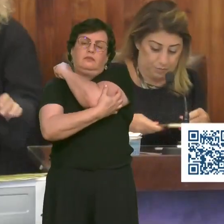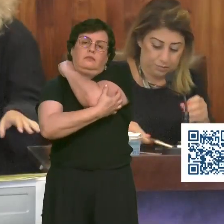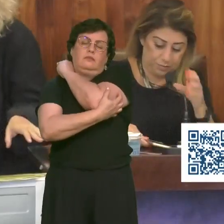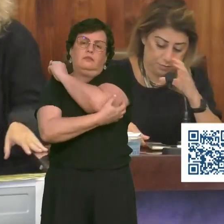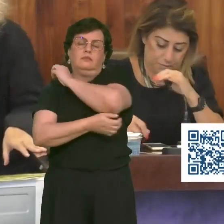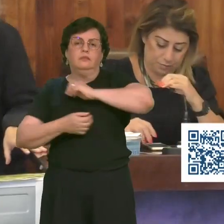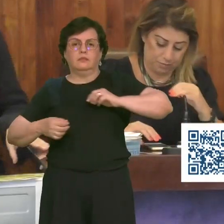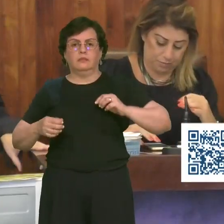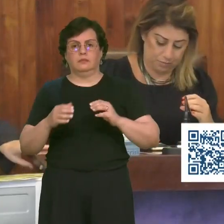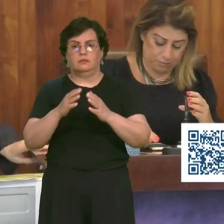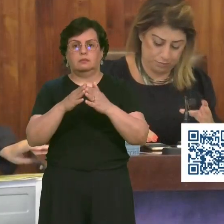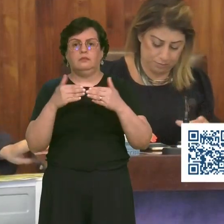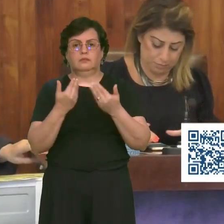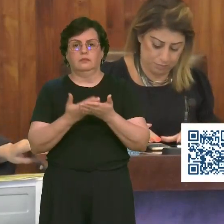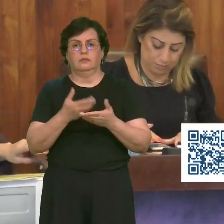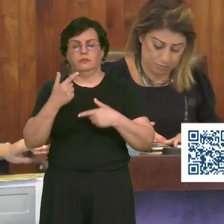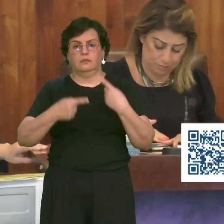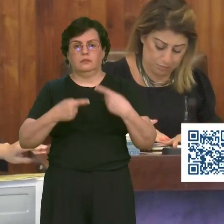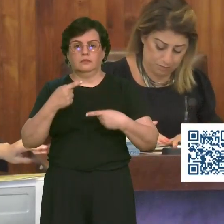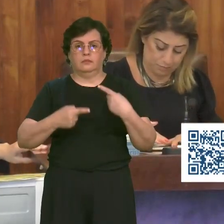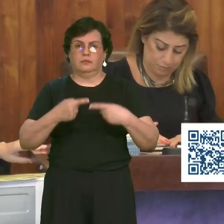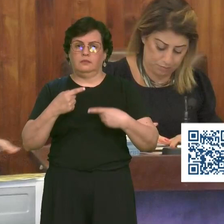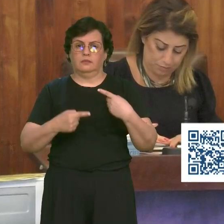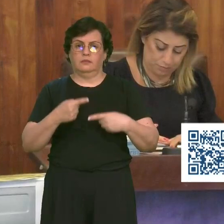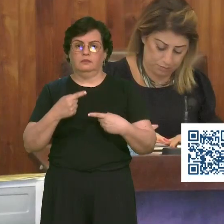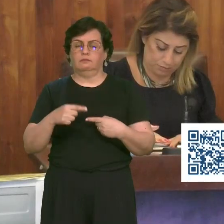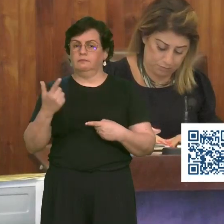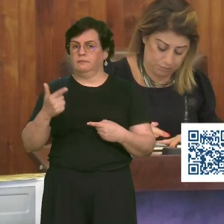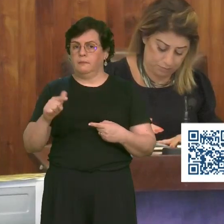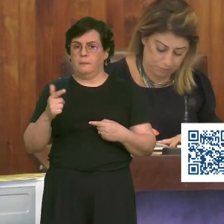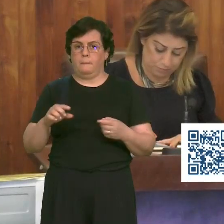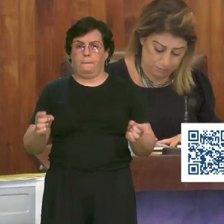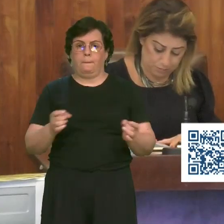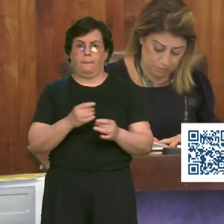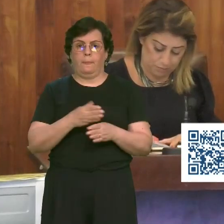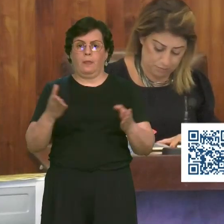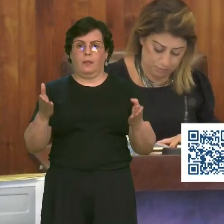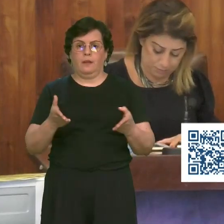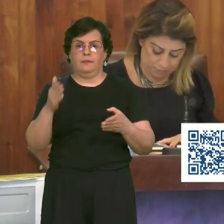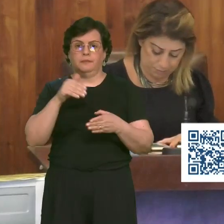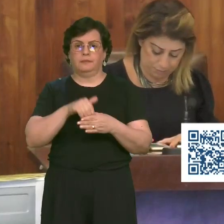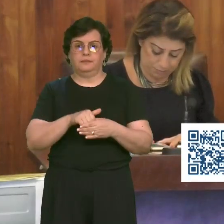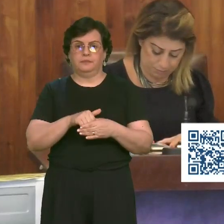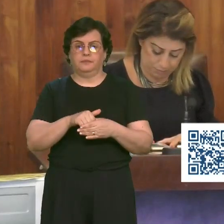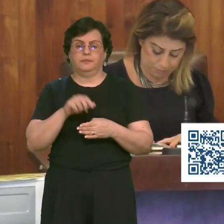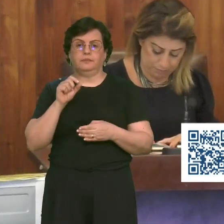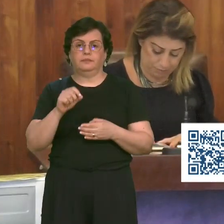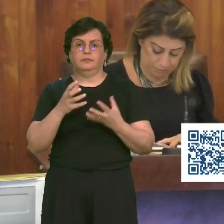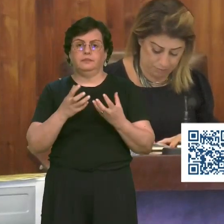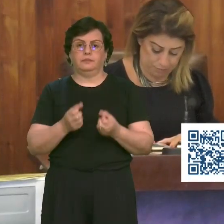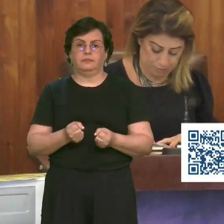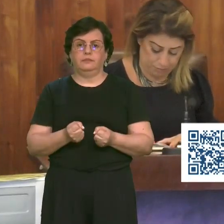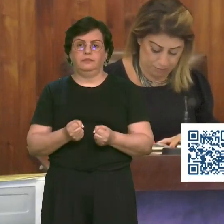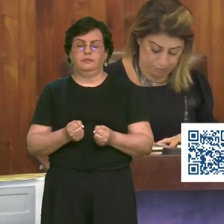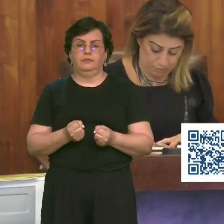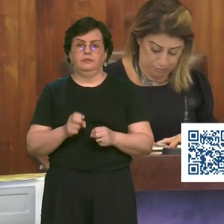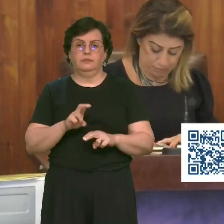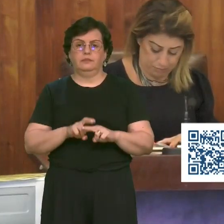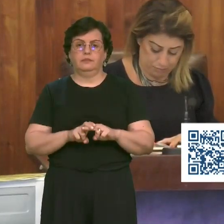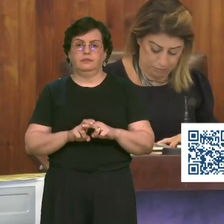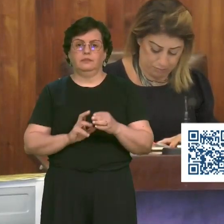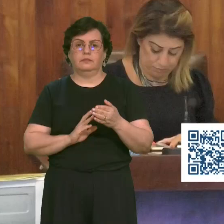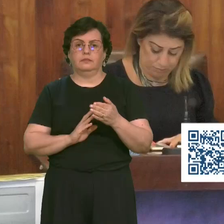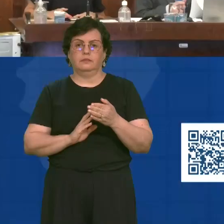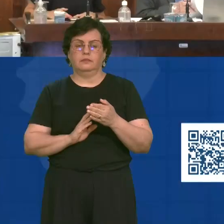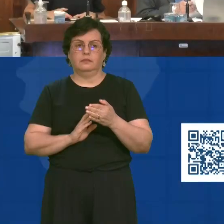requerimento está em discussão não havendo vereadores escritos para o debate encerra a discussão e vamos ao voto vereadores que aprovam requerimento